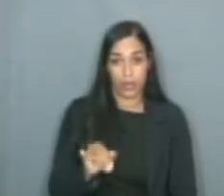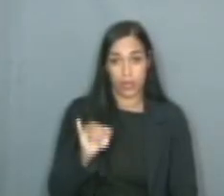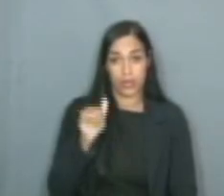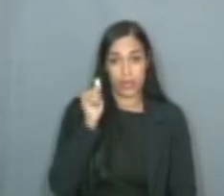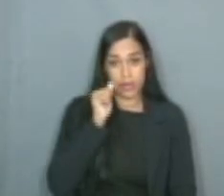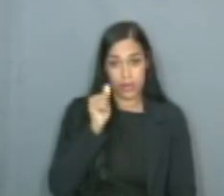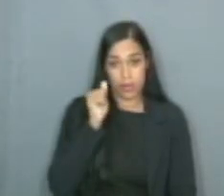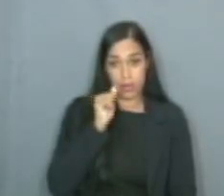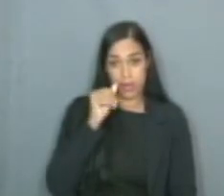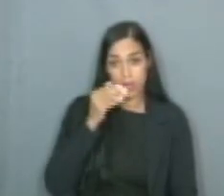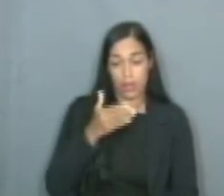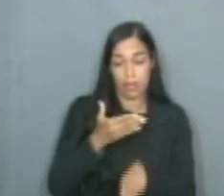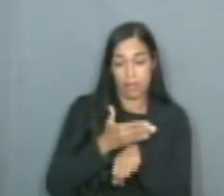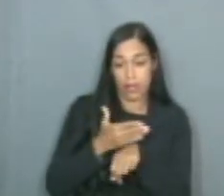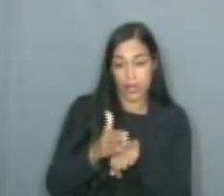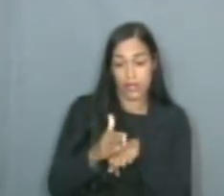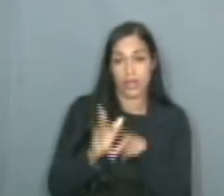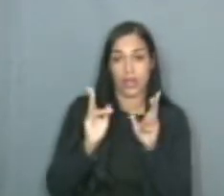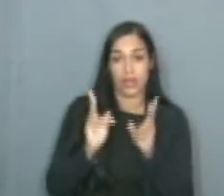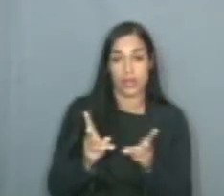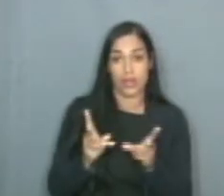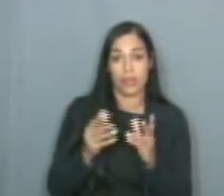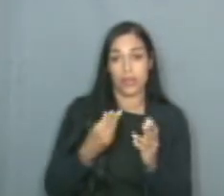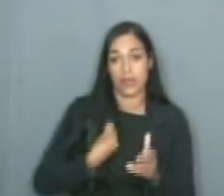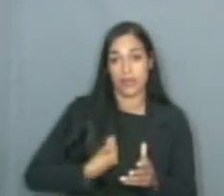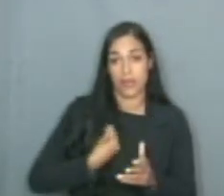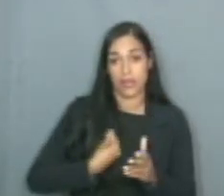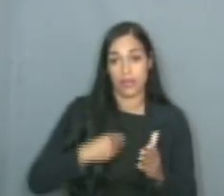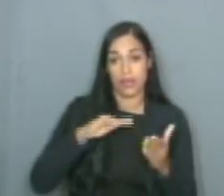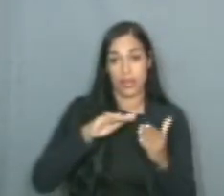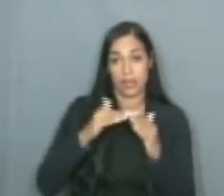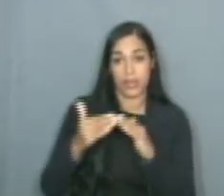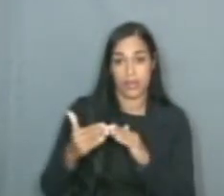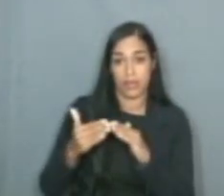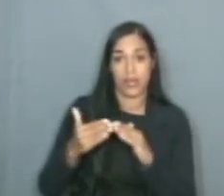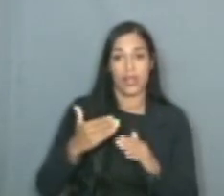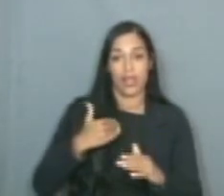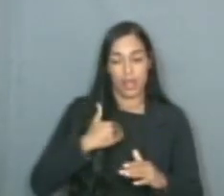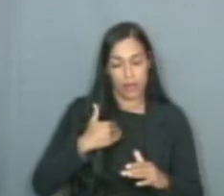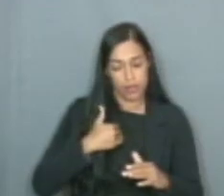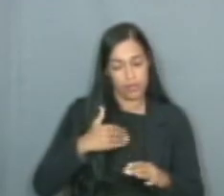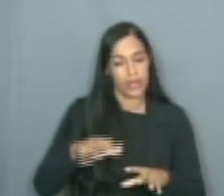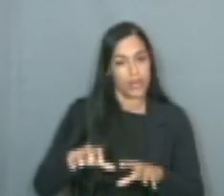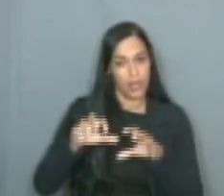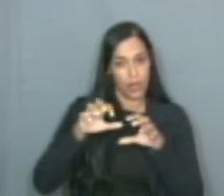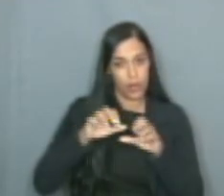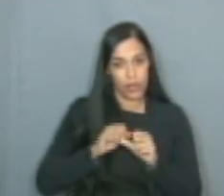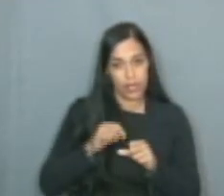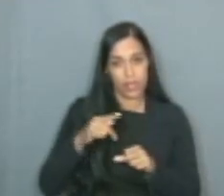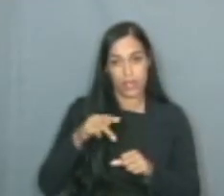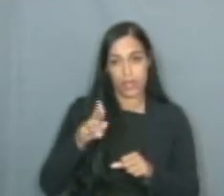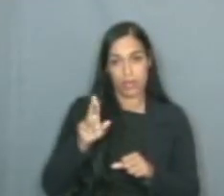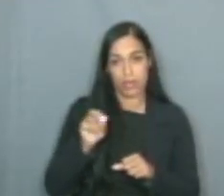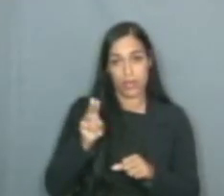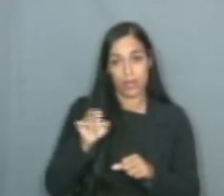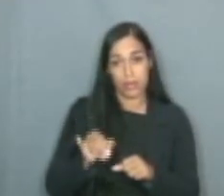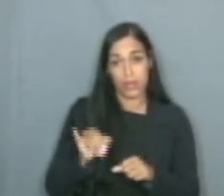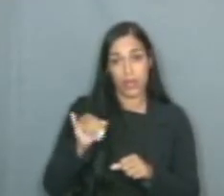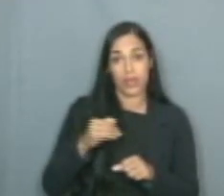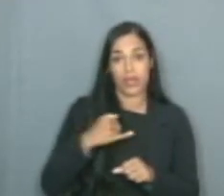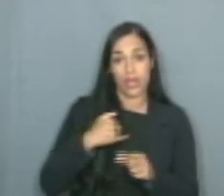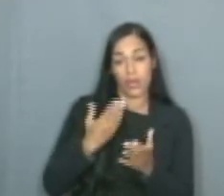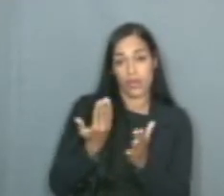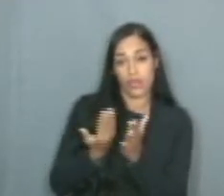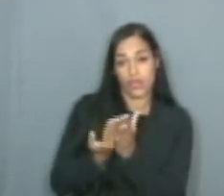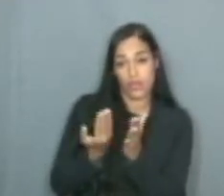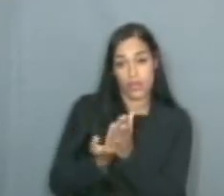branca, mas como eu sempre morei em comunidade, eu seria acolhida pelo ProUni, porque eu estudei com o antigo